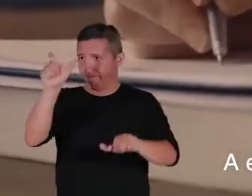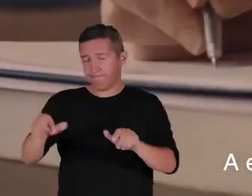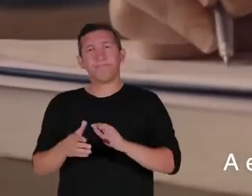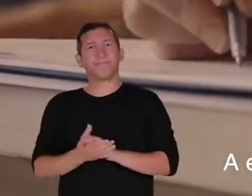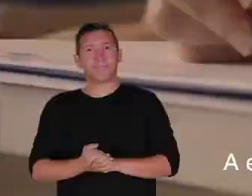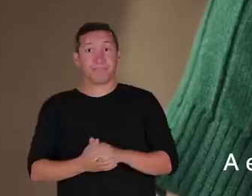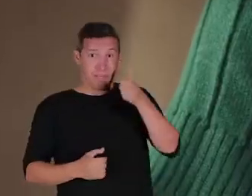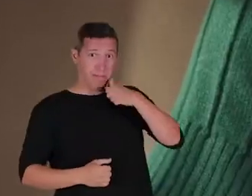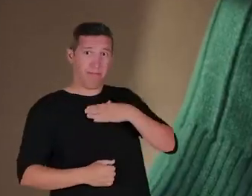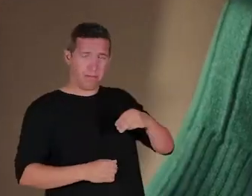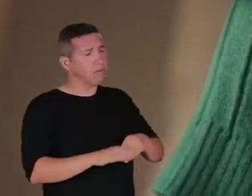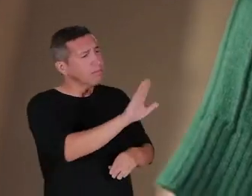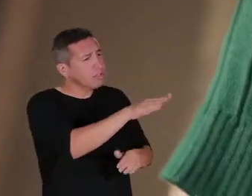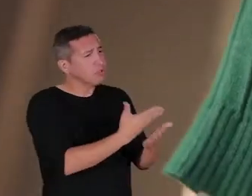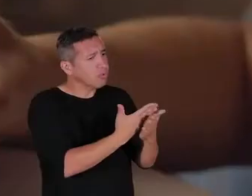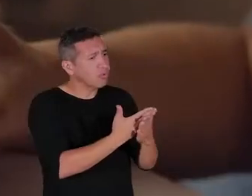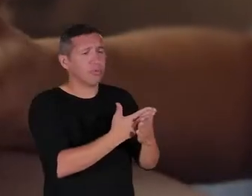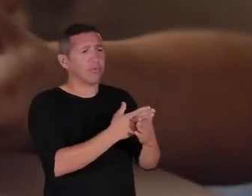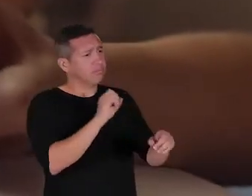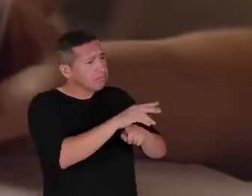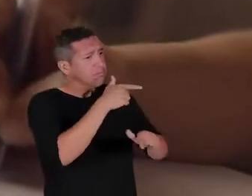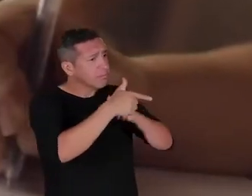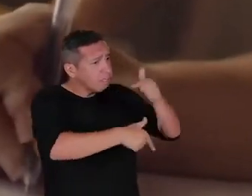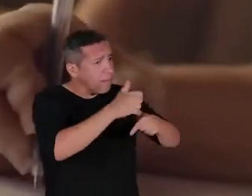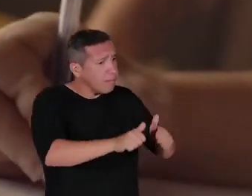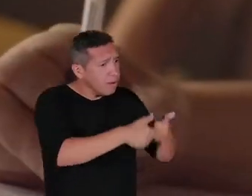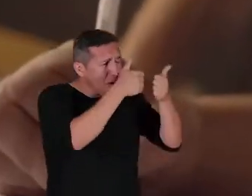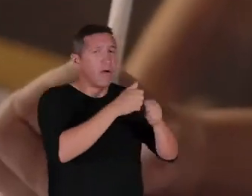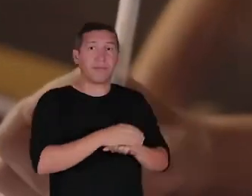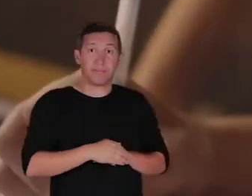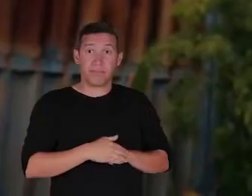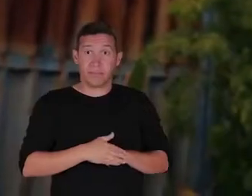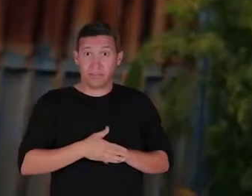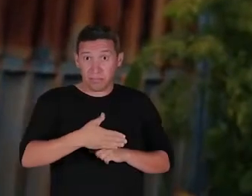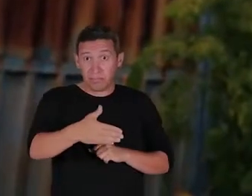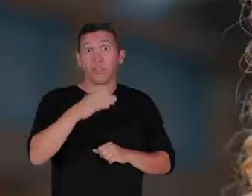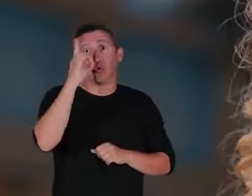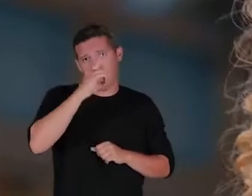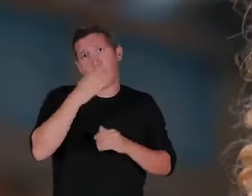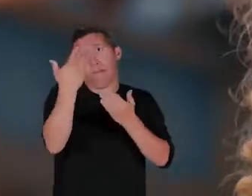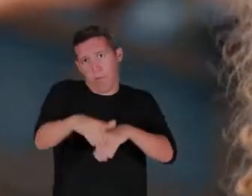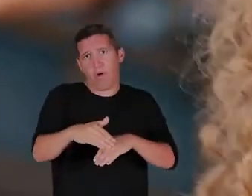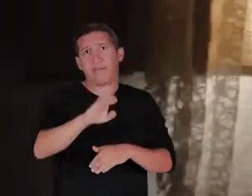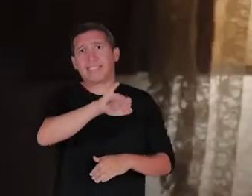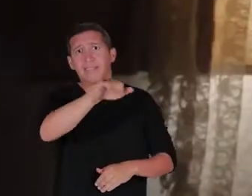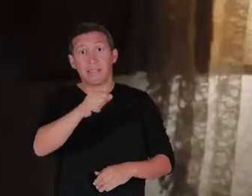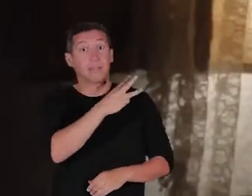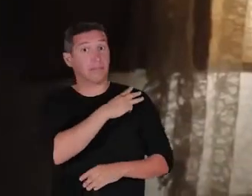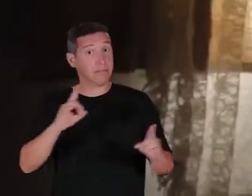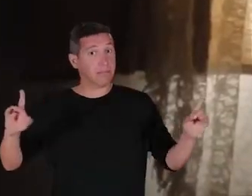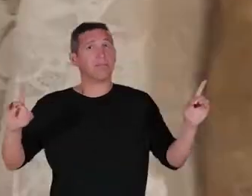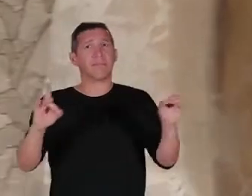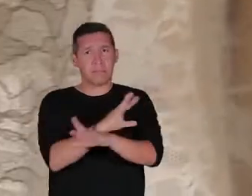transforma a vida das pessoas. Esse ano pega muito meu pé para estudar, para arrumar um serviço melhor. Eu vou no final de semana fazer uma prova do Enseja e